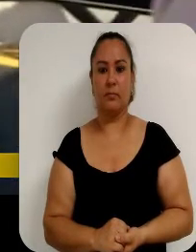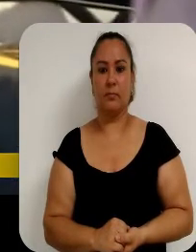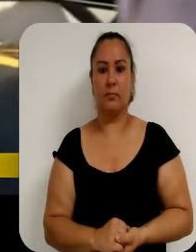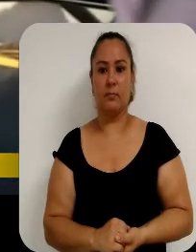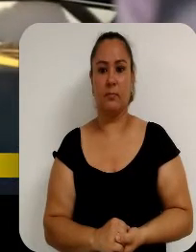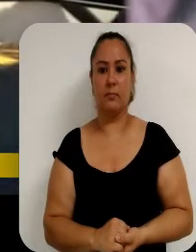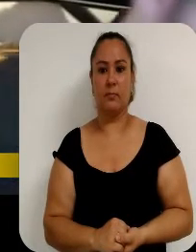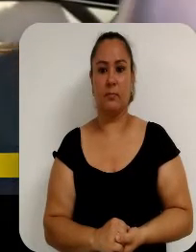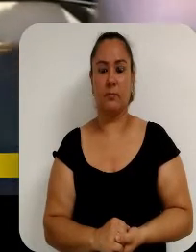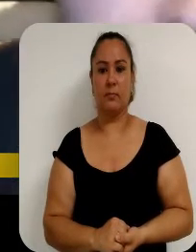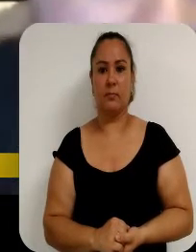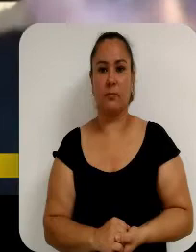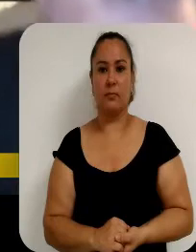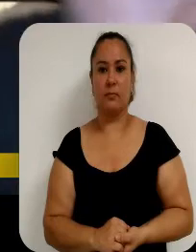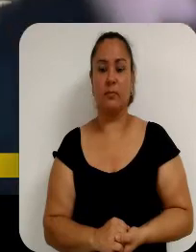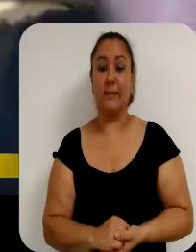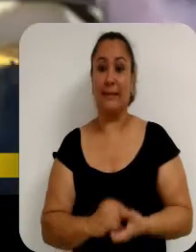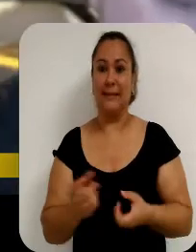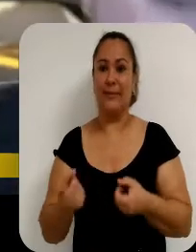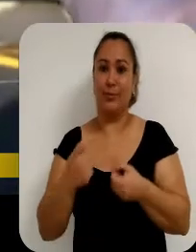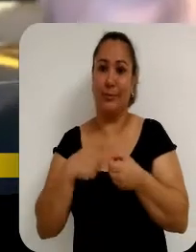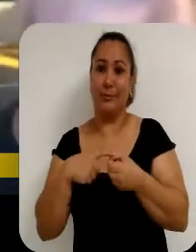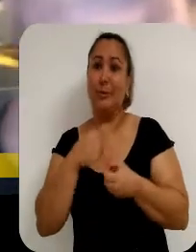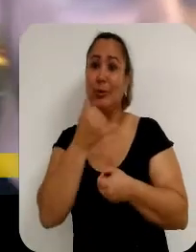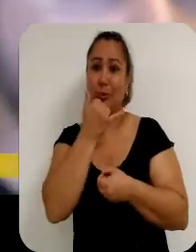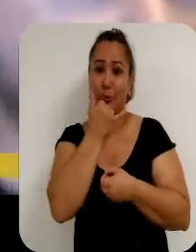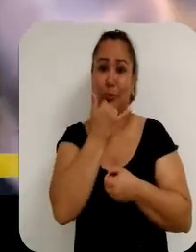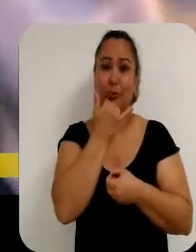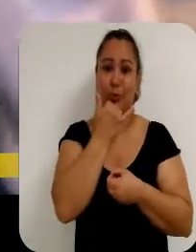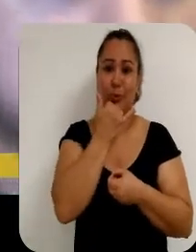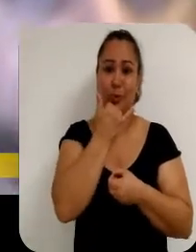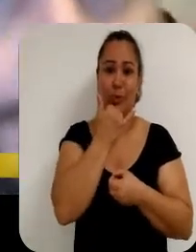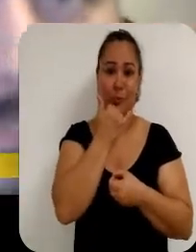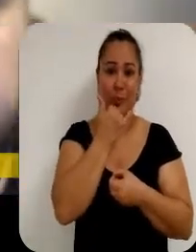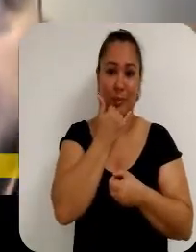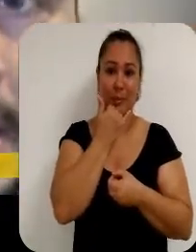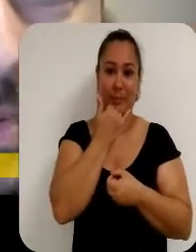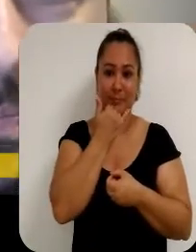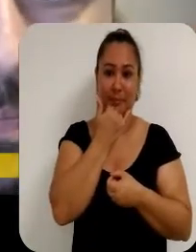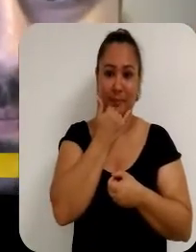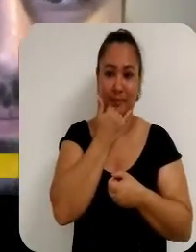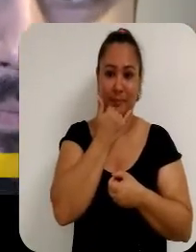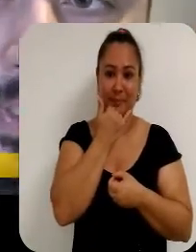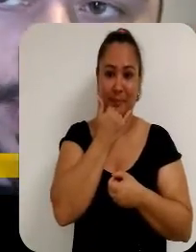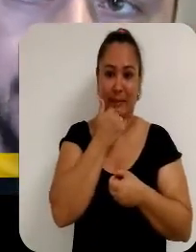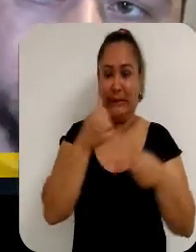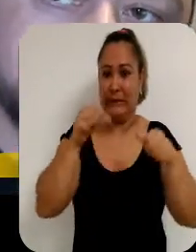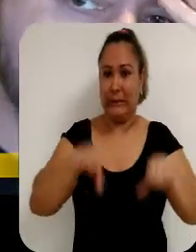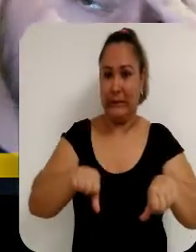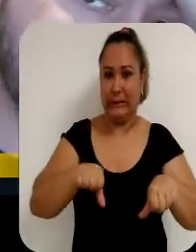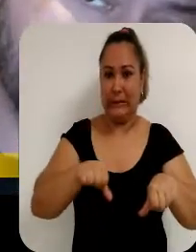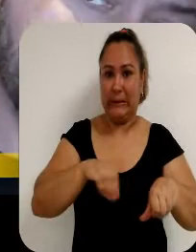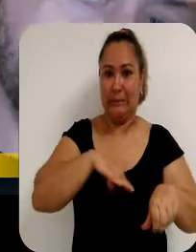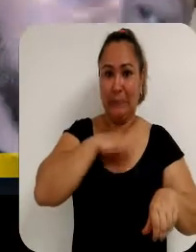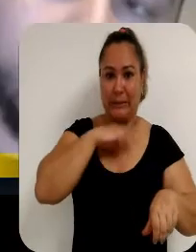Voltando, mil perdões pela pior hora possível em que essa bateria da câmera poderia